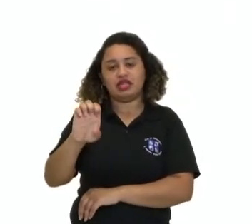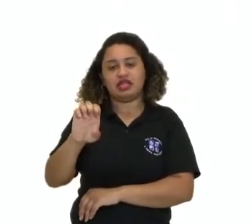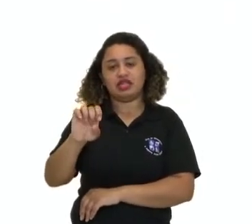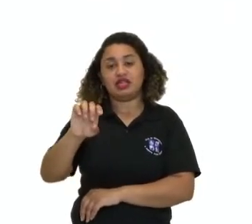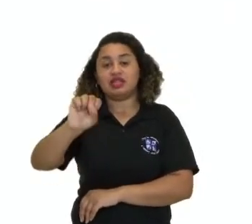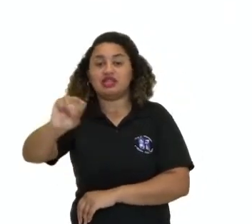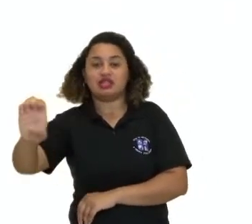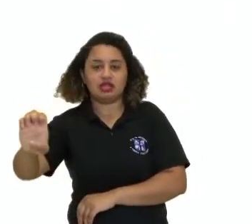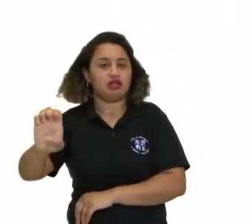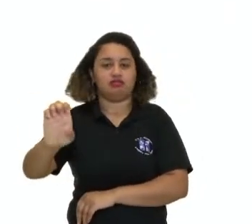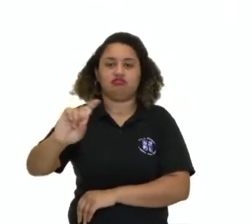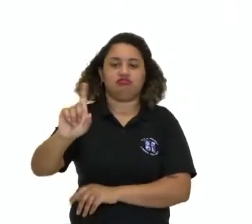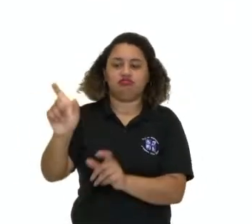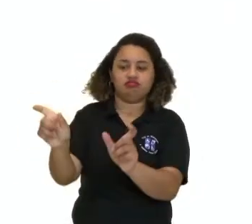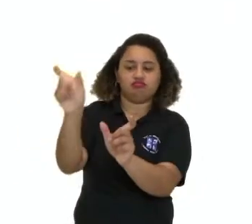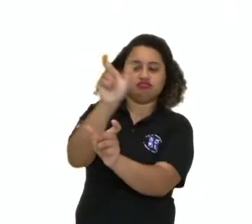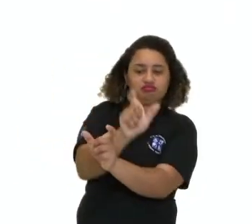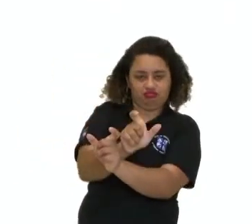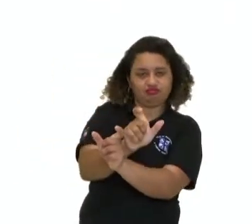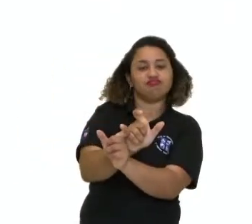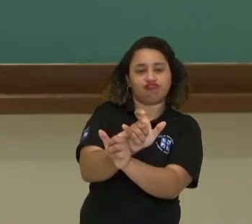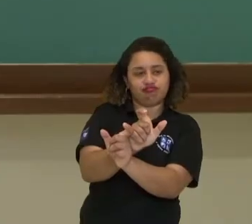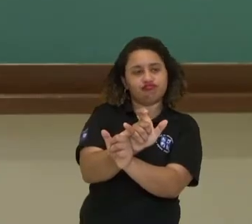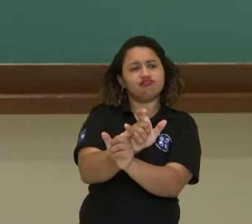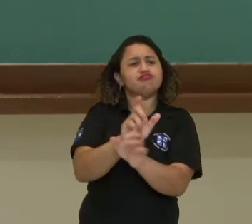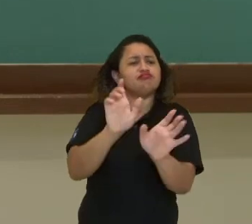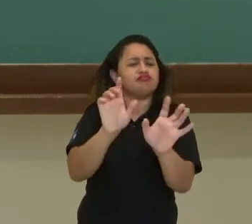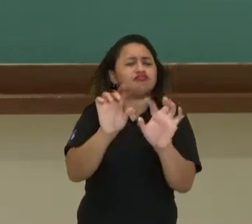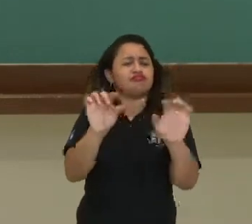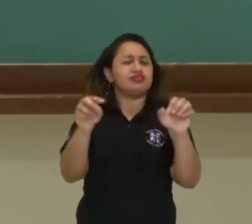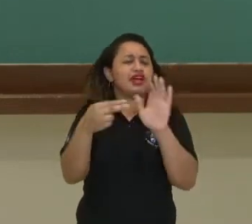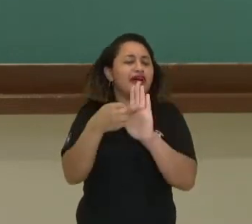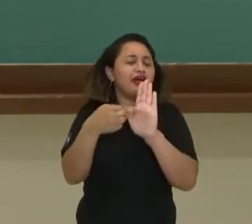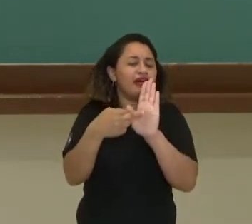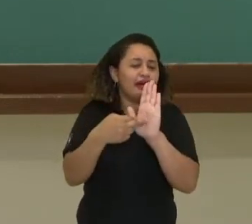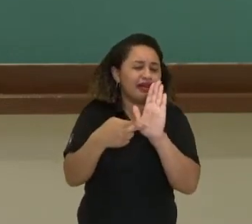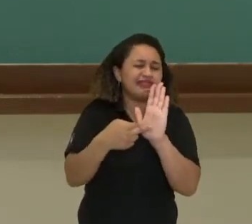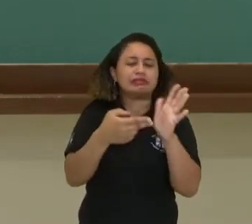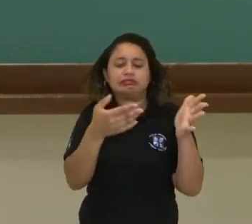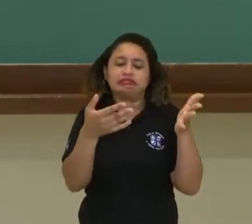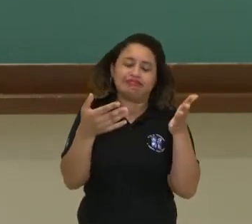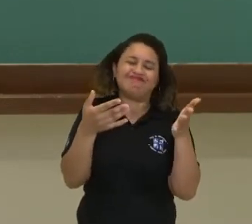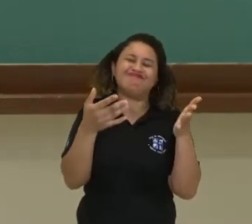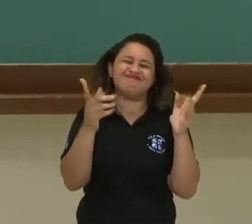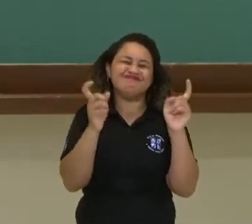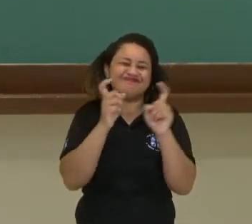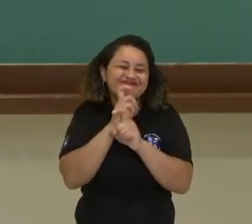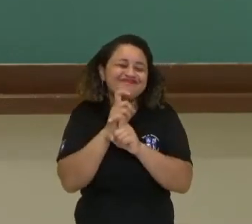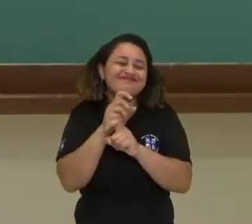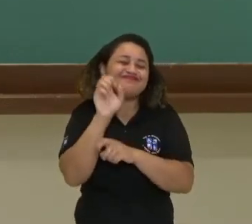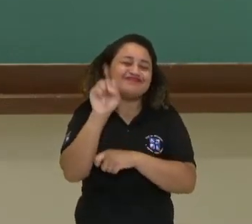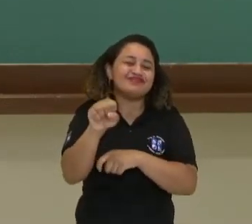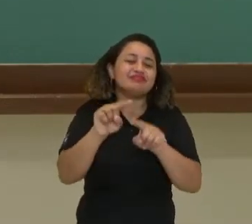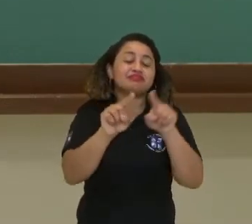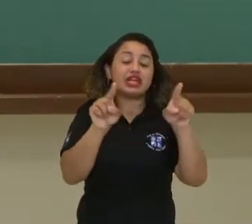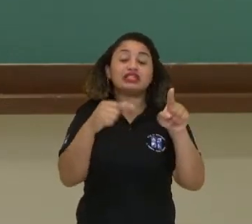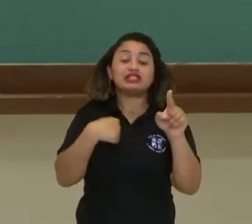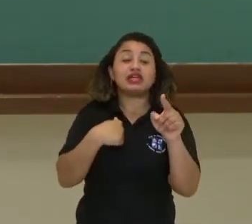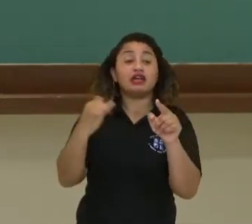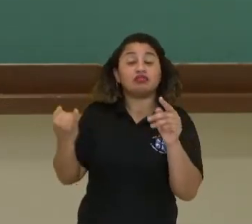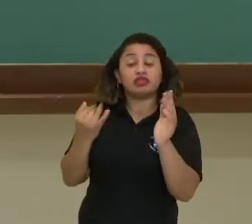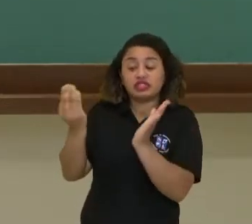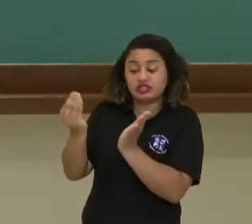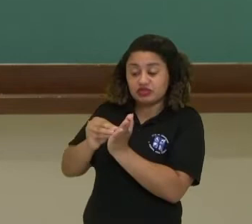eu não chama o pronome para perto dele tá essas regrinhas são meios chatinhos se você tiver elas